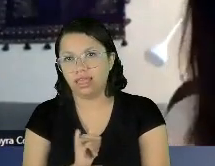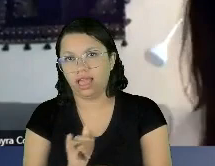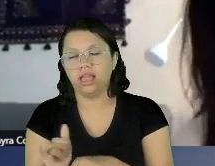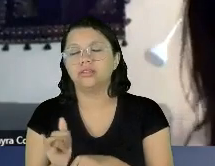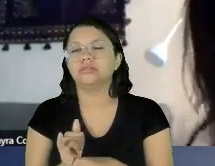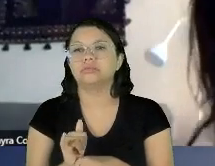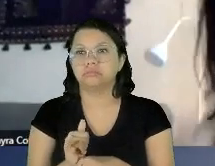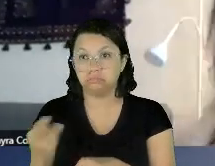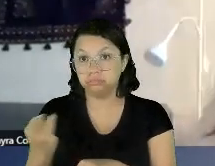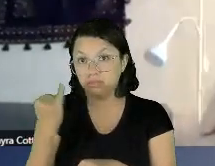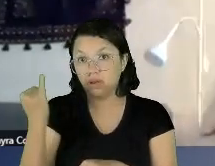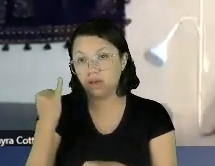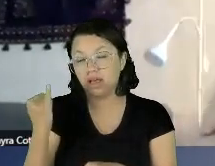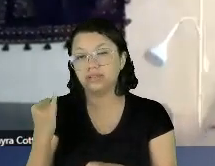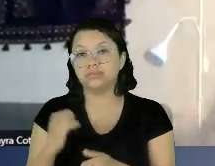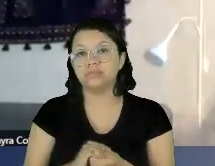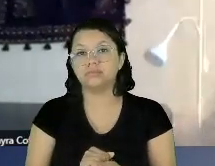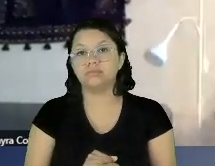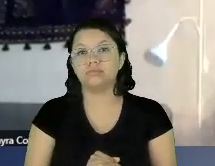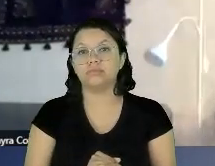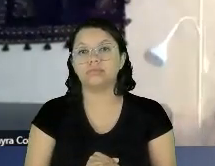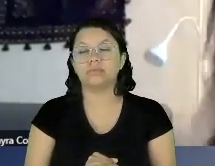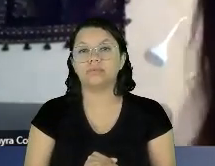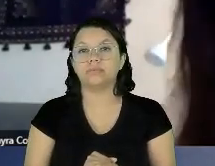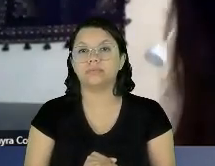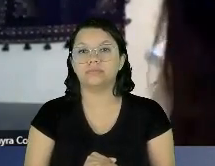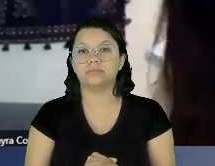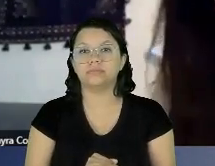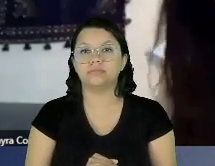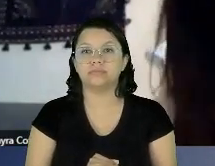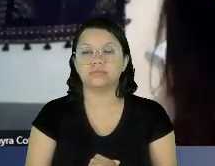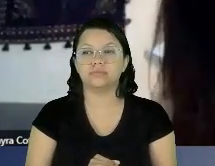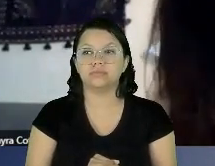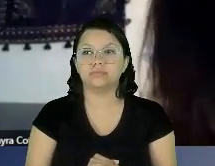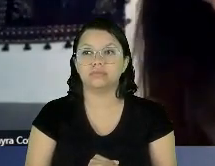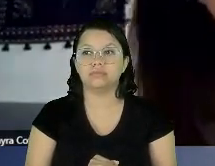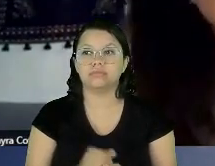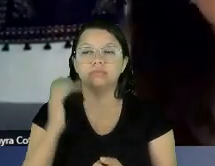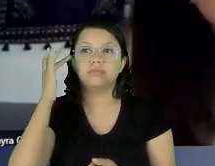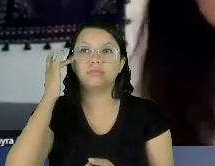é uma estratégia incrivelmente importante.